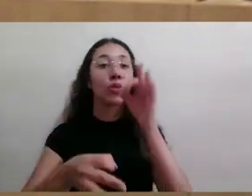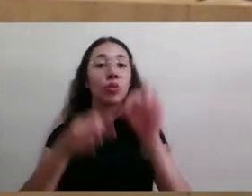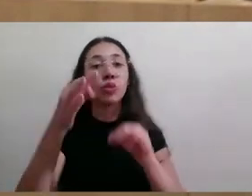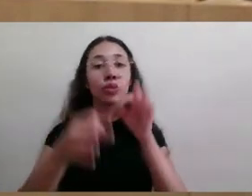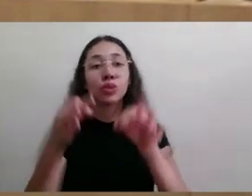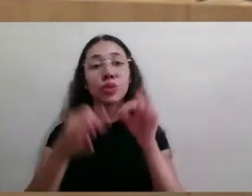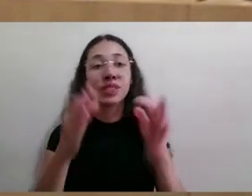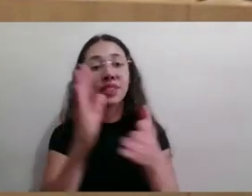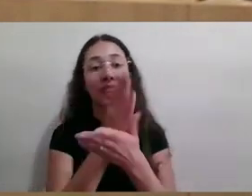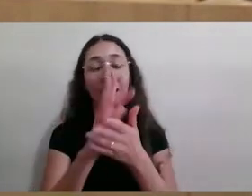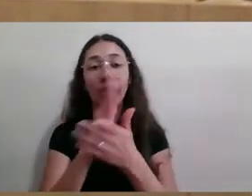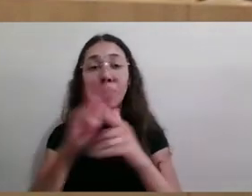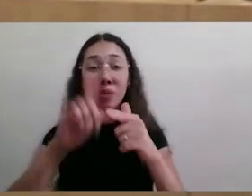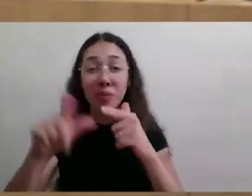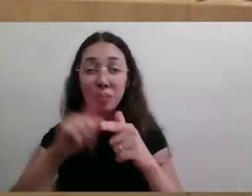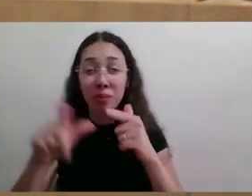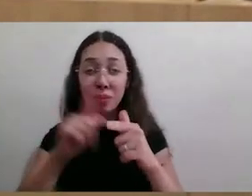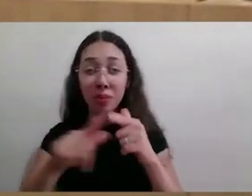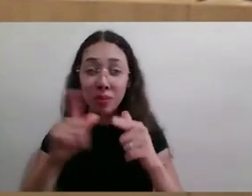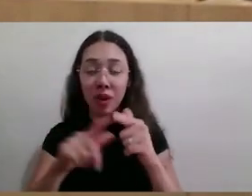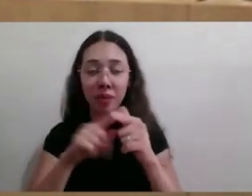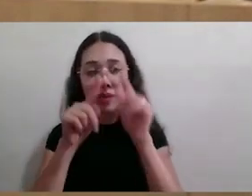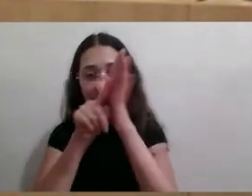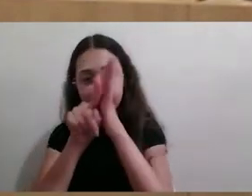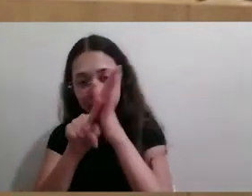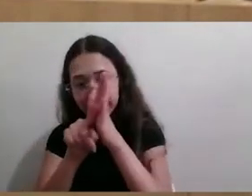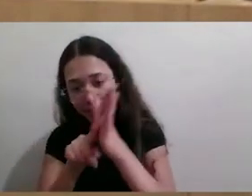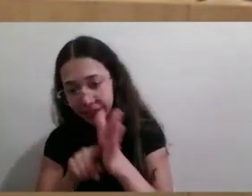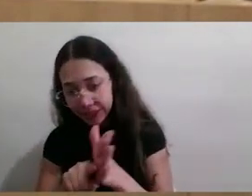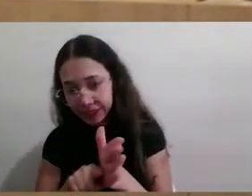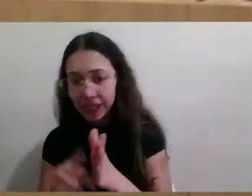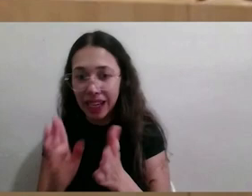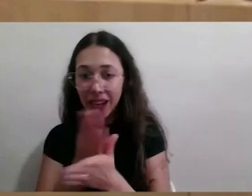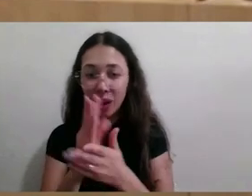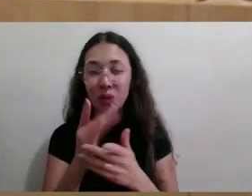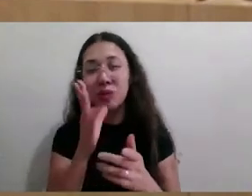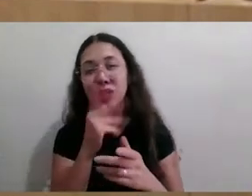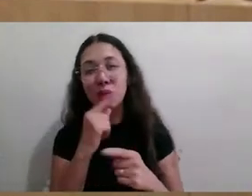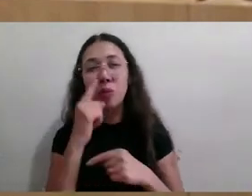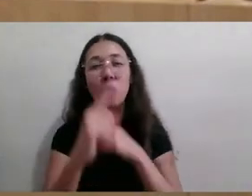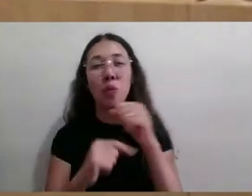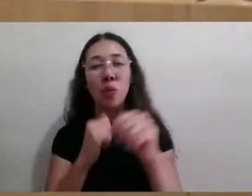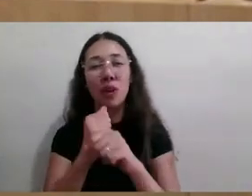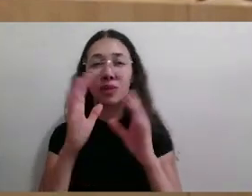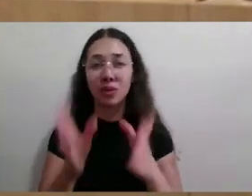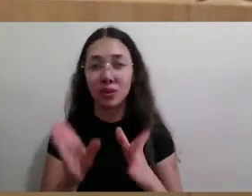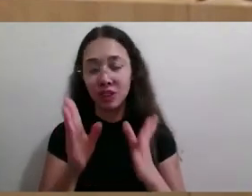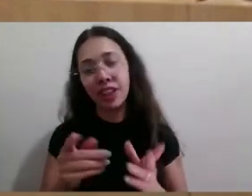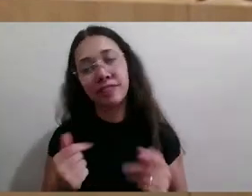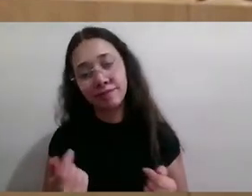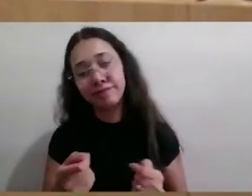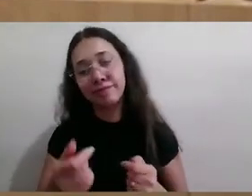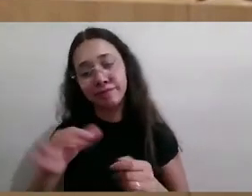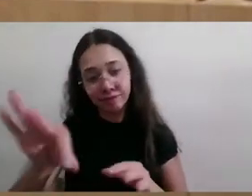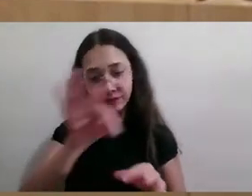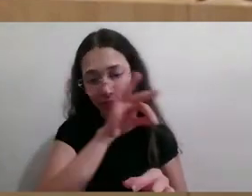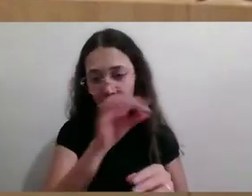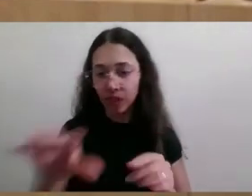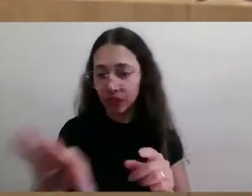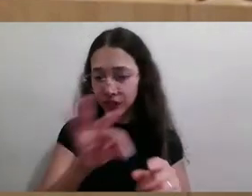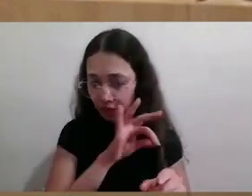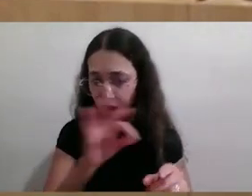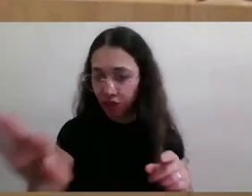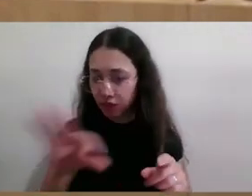problemáticos. Então, a gente fez a primeira lista, a gente viu que tinha alguns com mais de um ano, né? Então, a gente selecionou esses juizados com a pauta